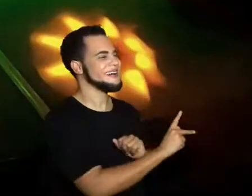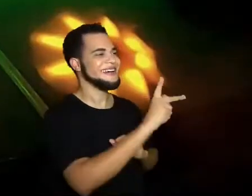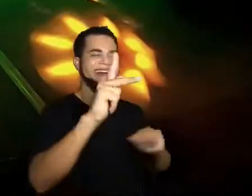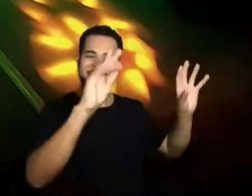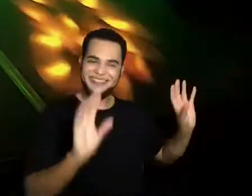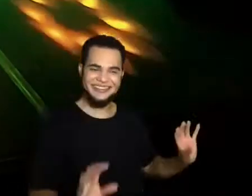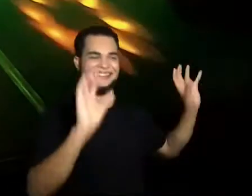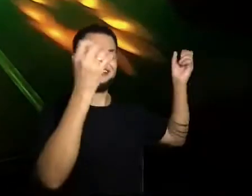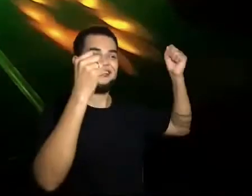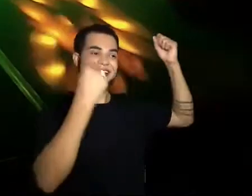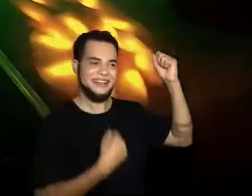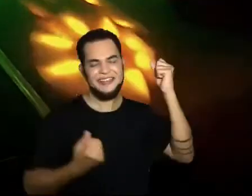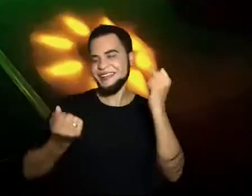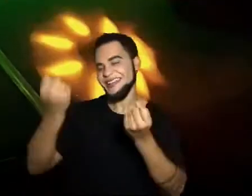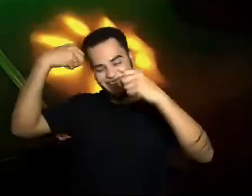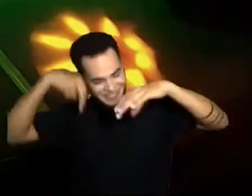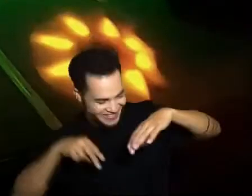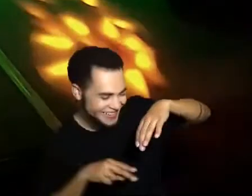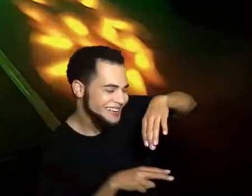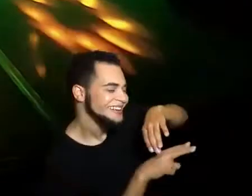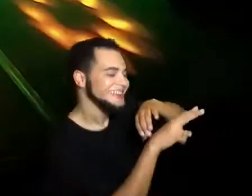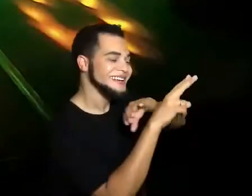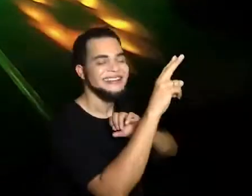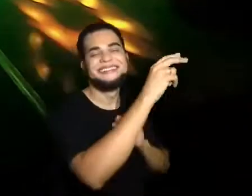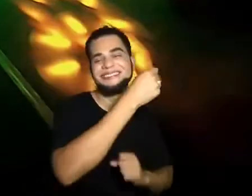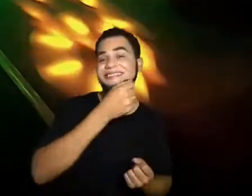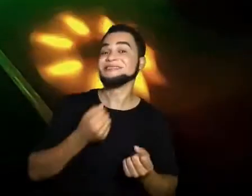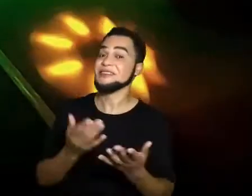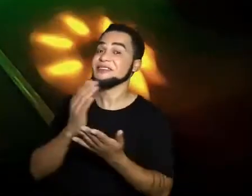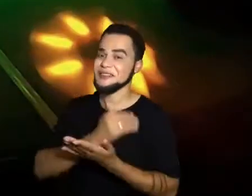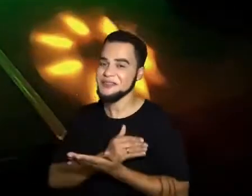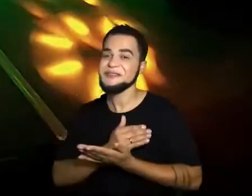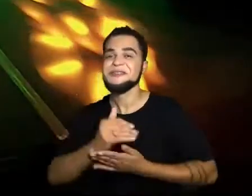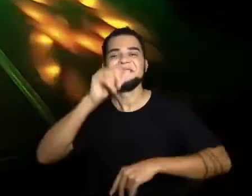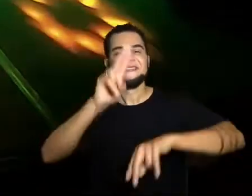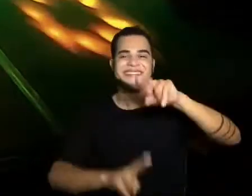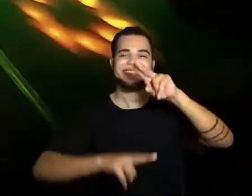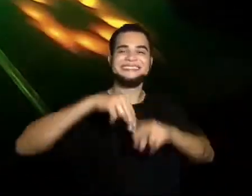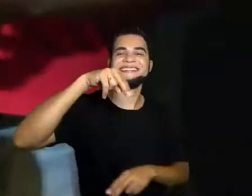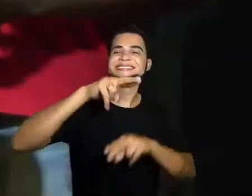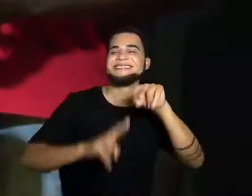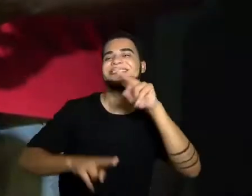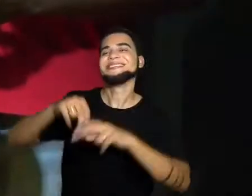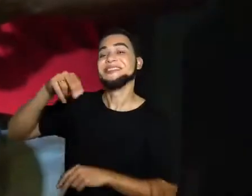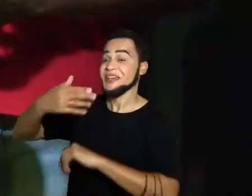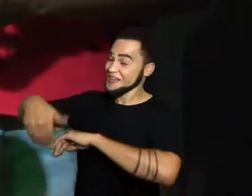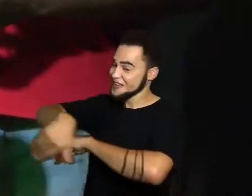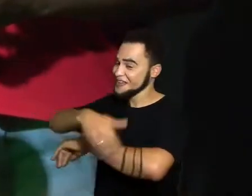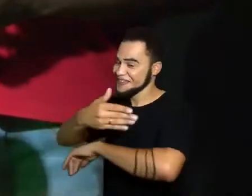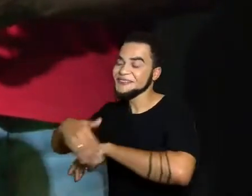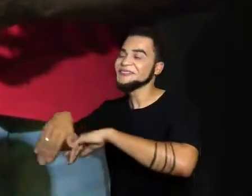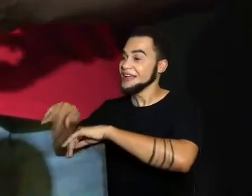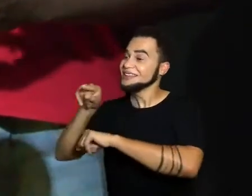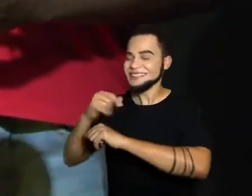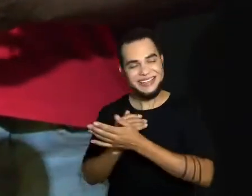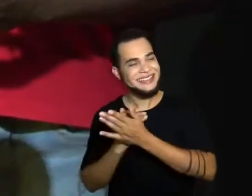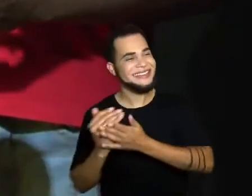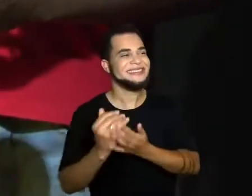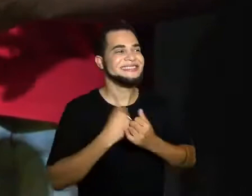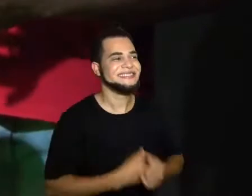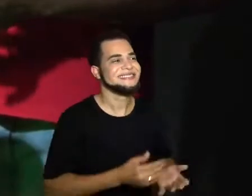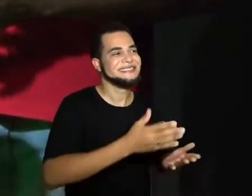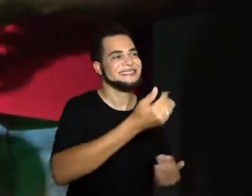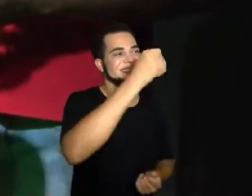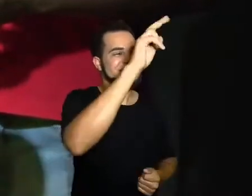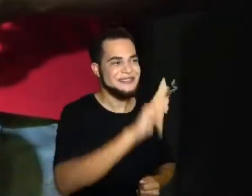No balancê, olha o tu, chama logo o sanfoneiro. Já começou a quadrilha na rua ou no terreiro. Tem chapéu de palha,